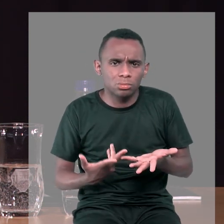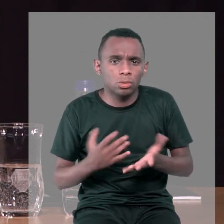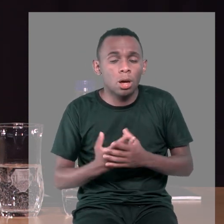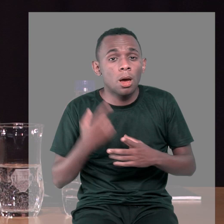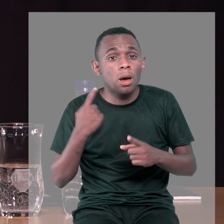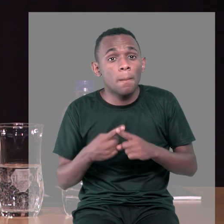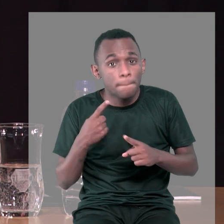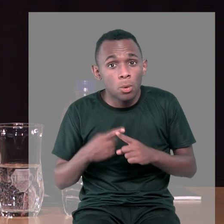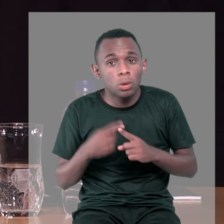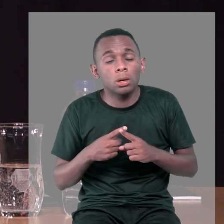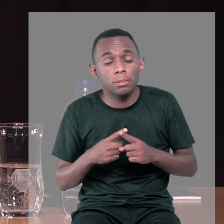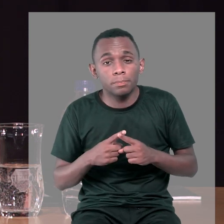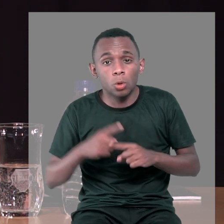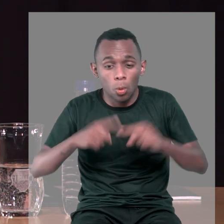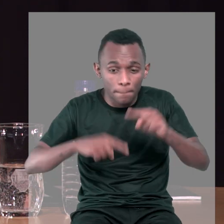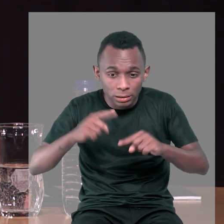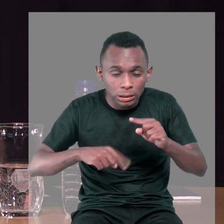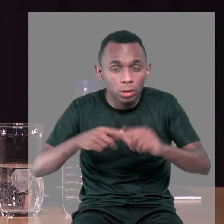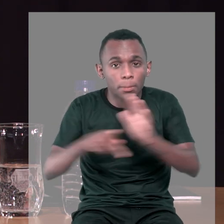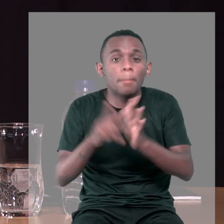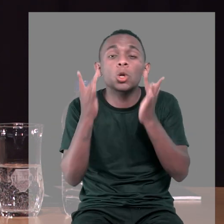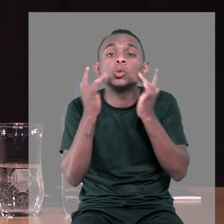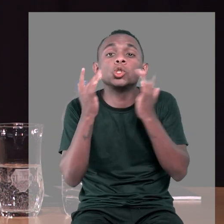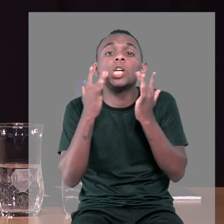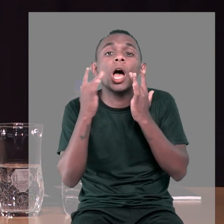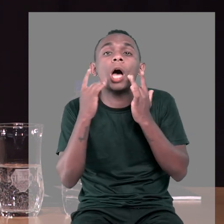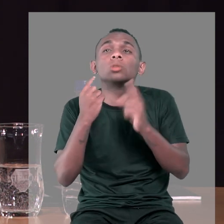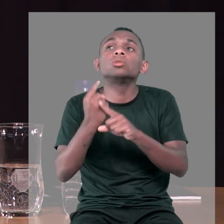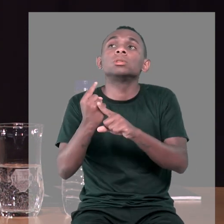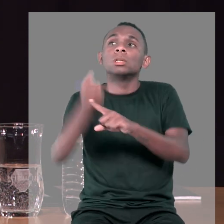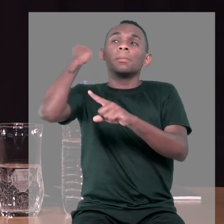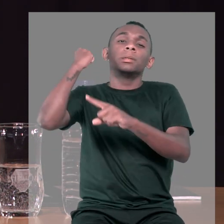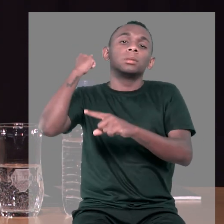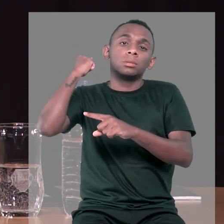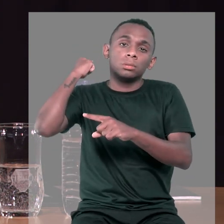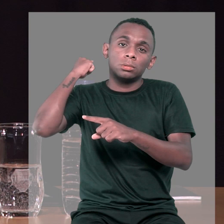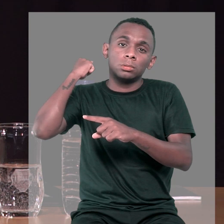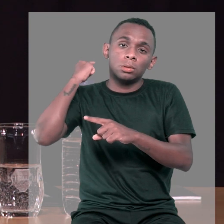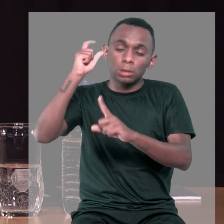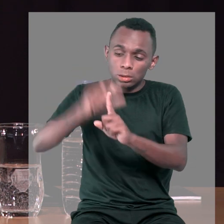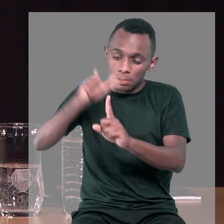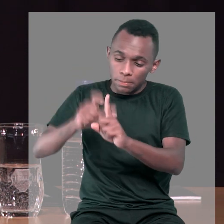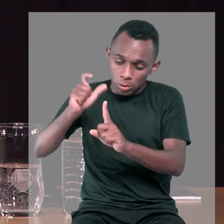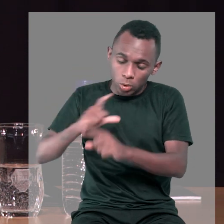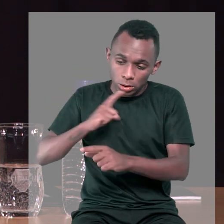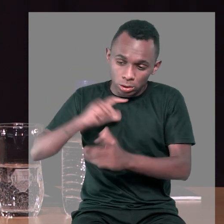modo a reconfigurar por completo as suas existências. Mas vejam, isso